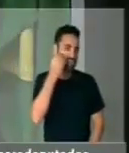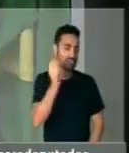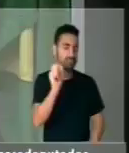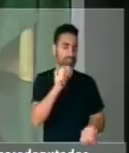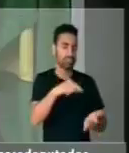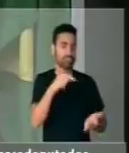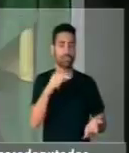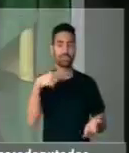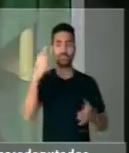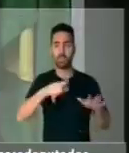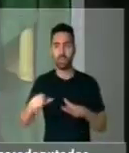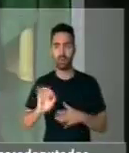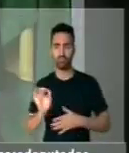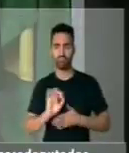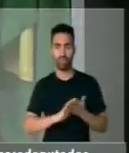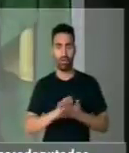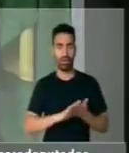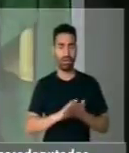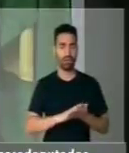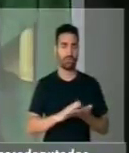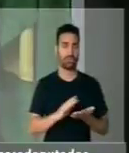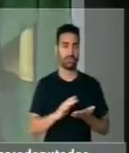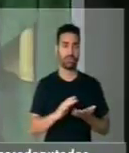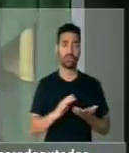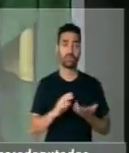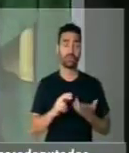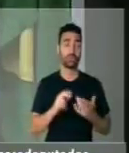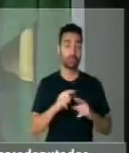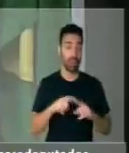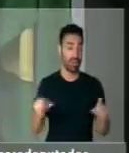semana você não joga. Então é a frequência